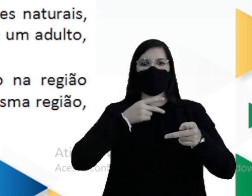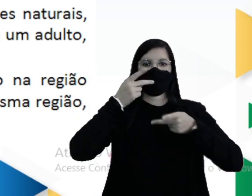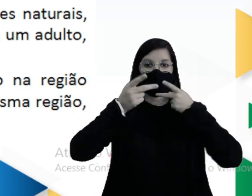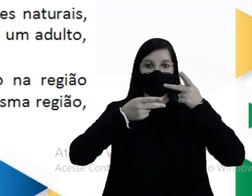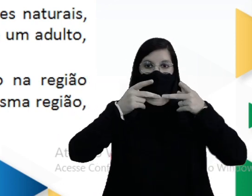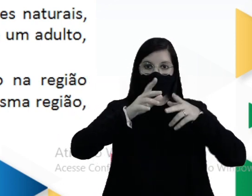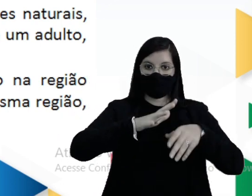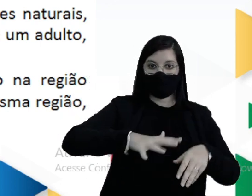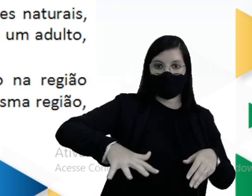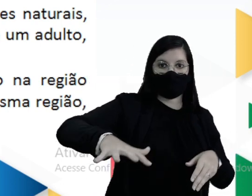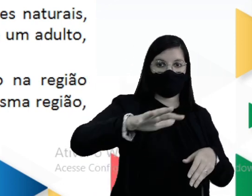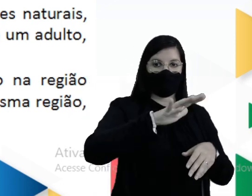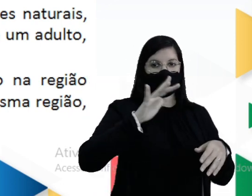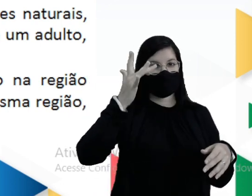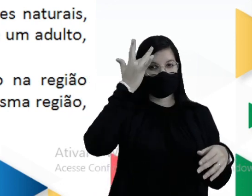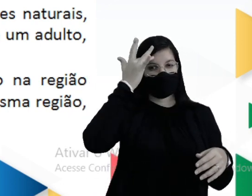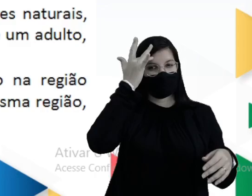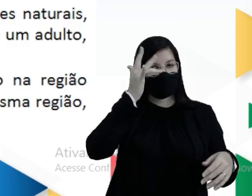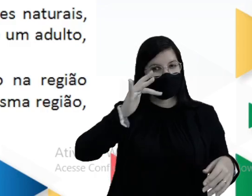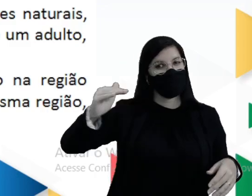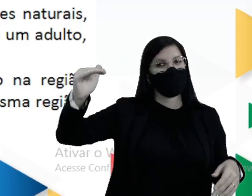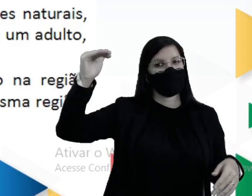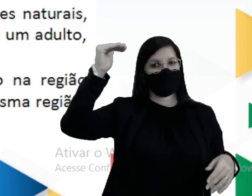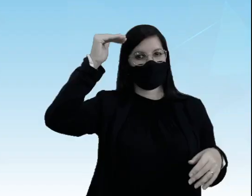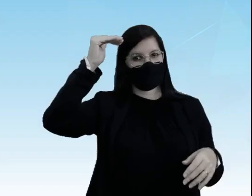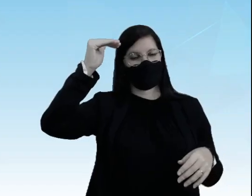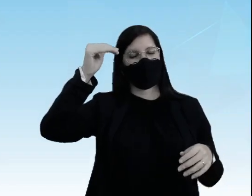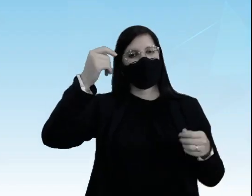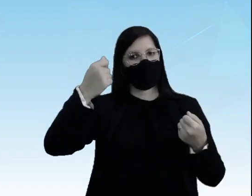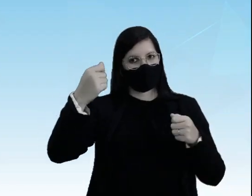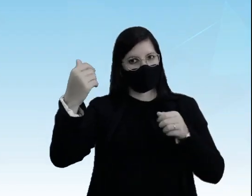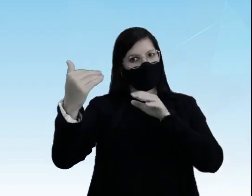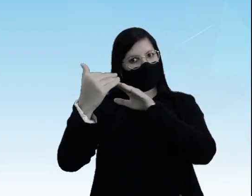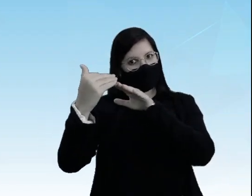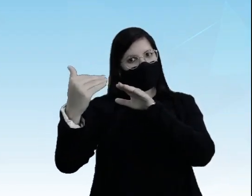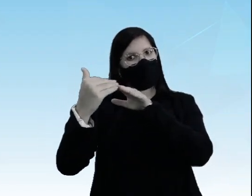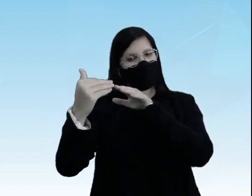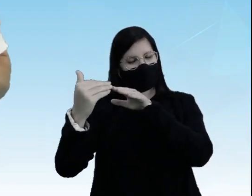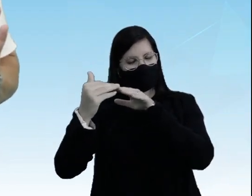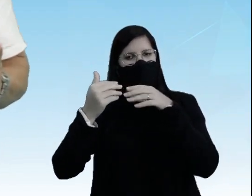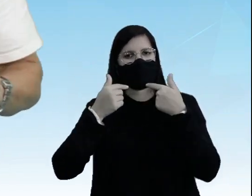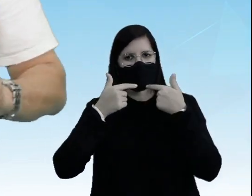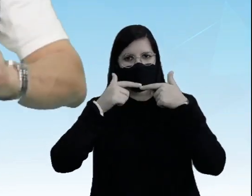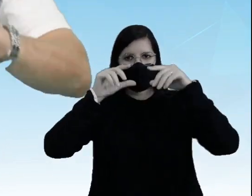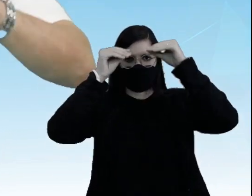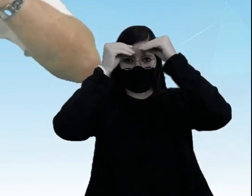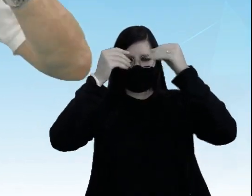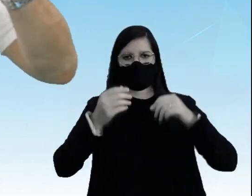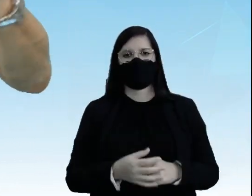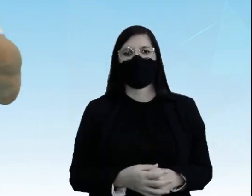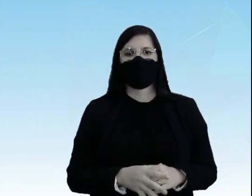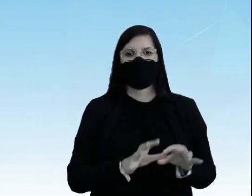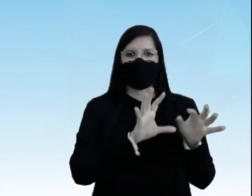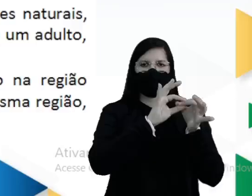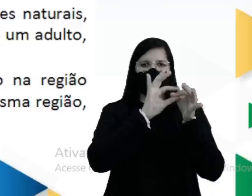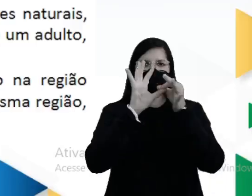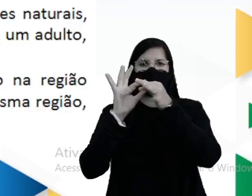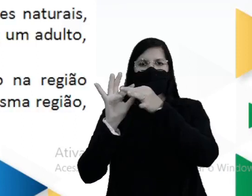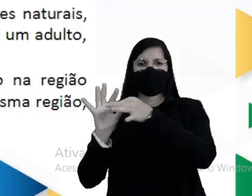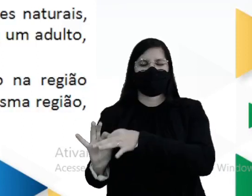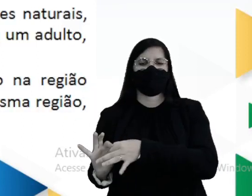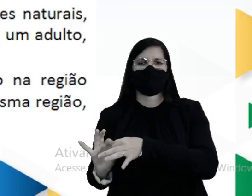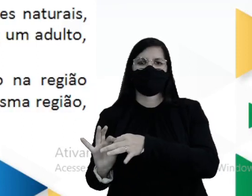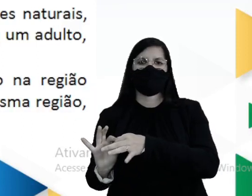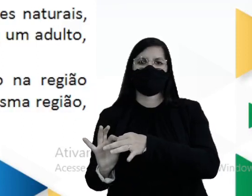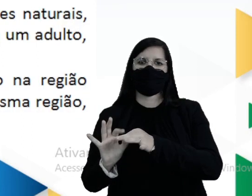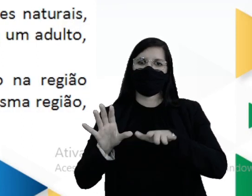um grupo mais intelectualizado, tenho que ter um maior cuidado com a linguagem. Fatores contextuais, o